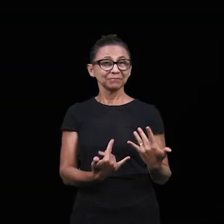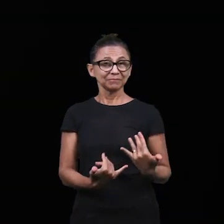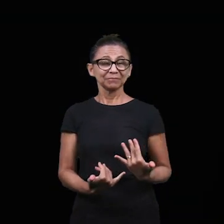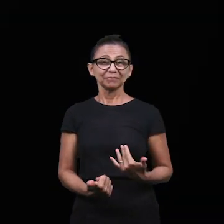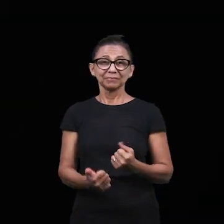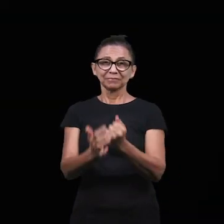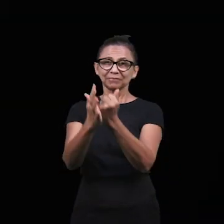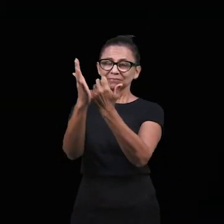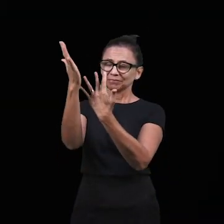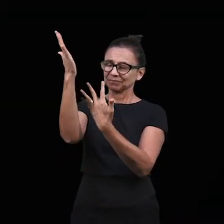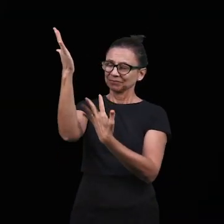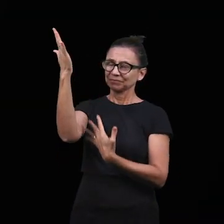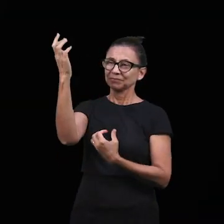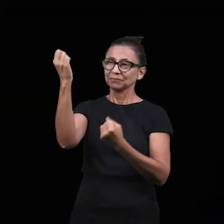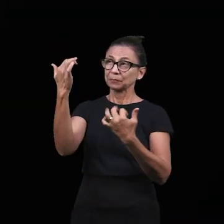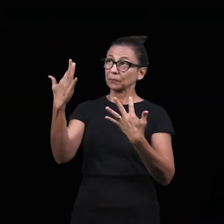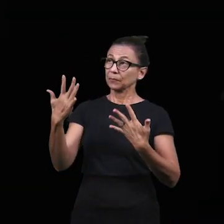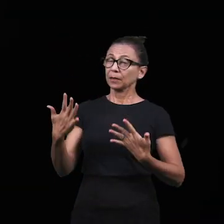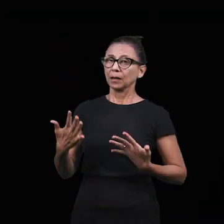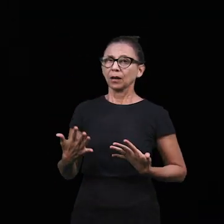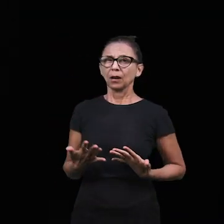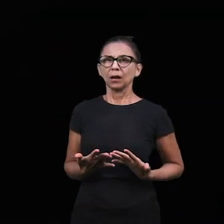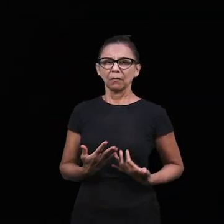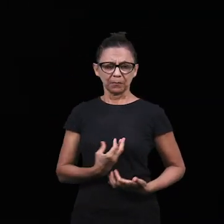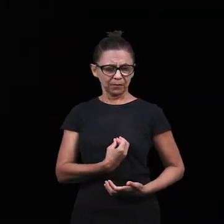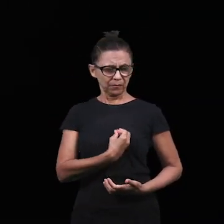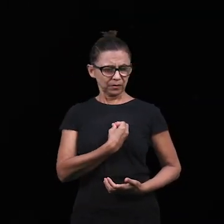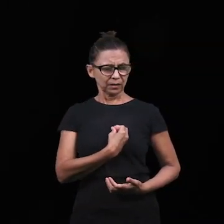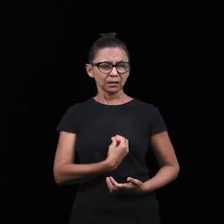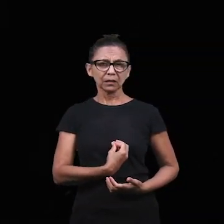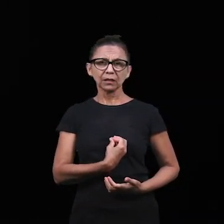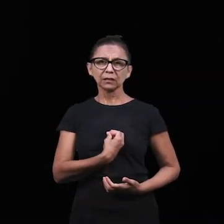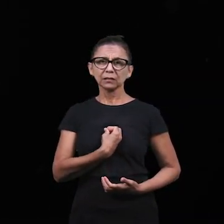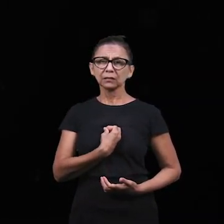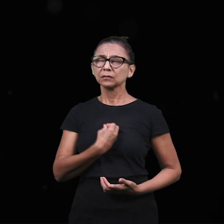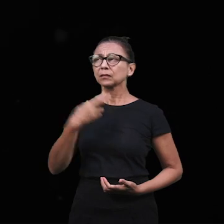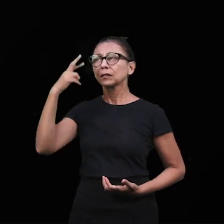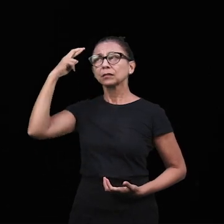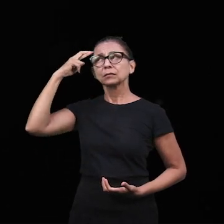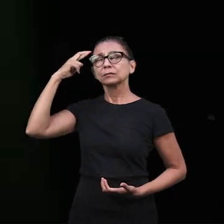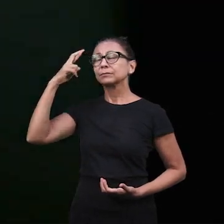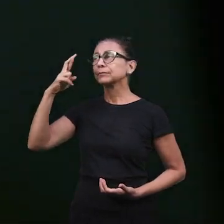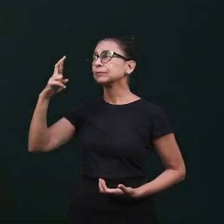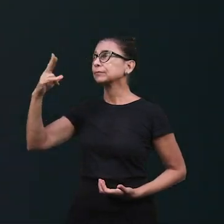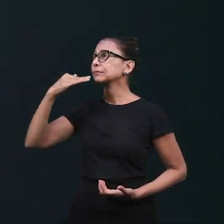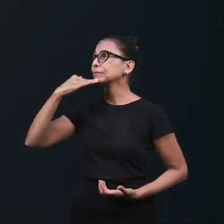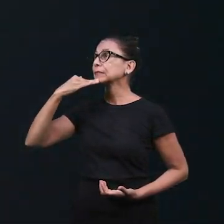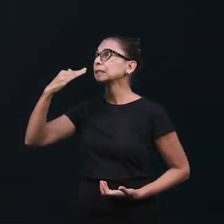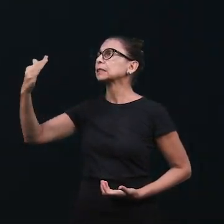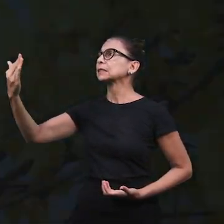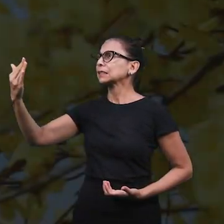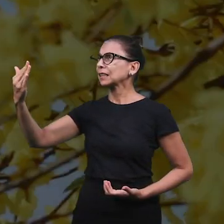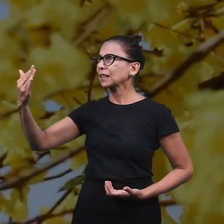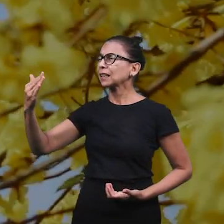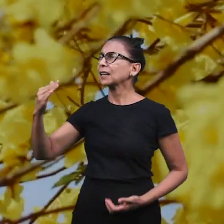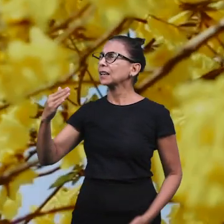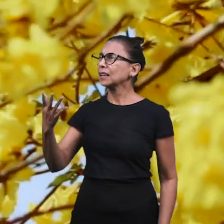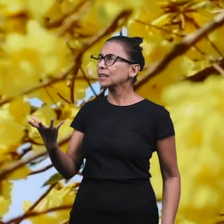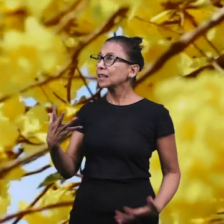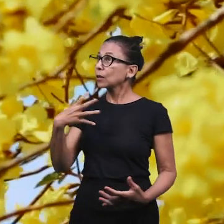Derrama do teu sangue sobre mim, ó Senhor.